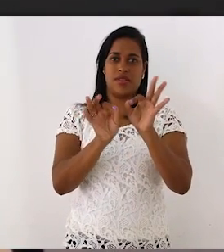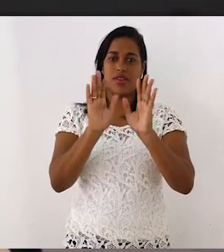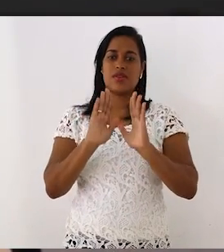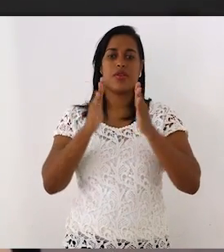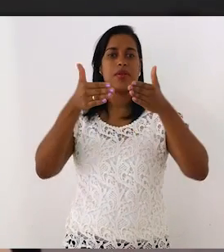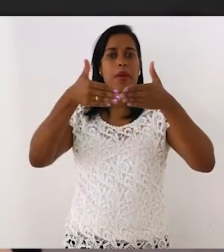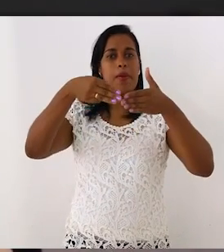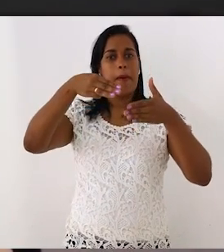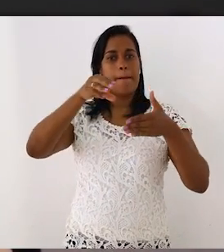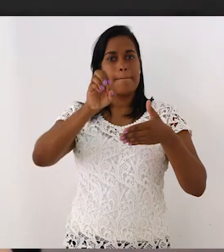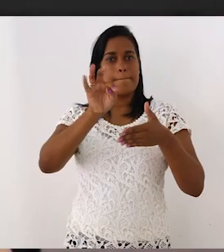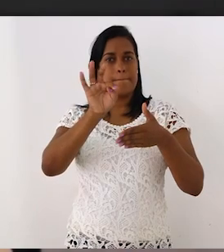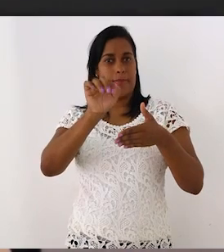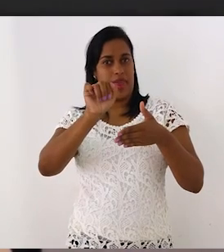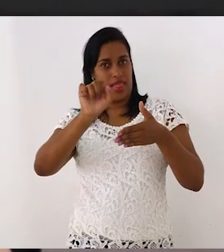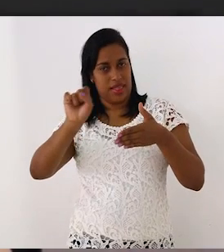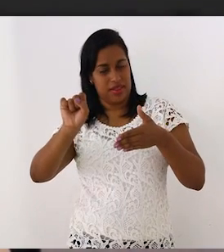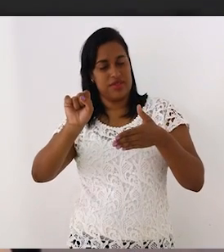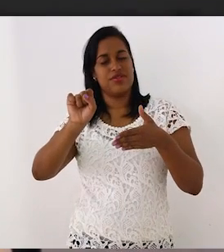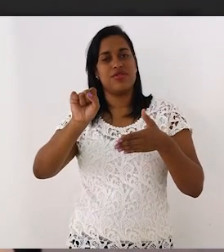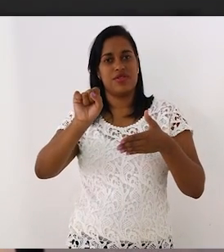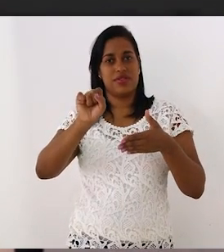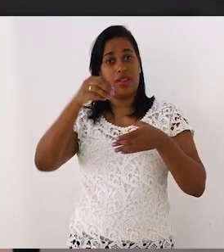metas institucionais.